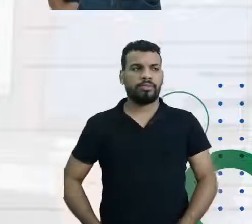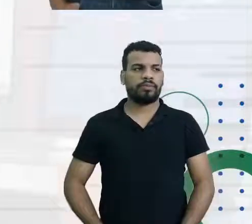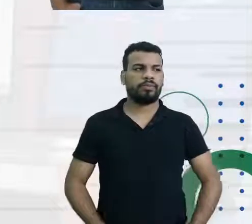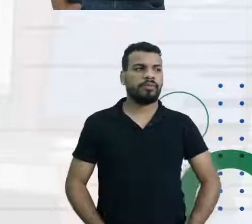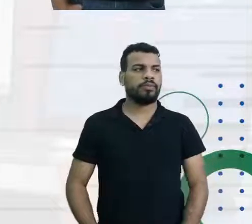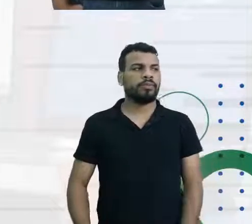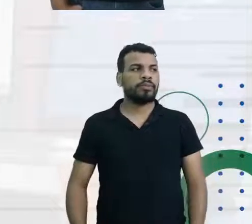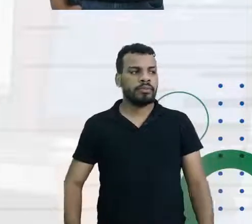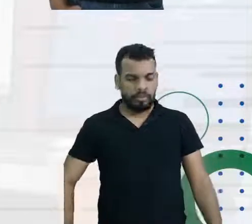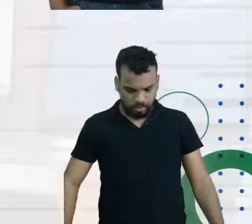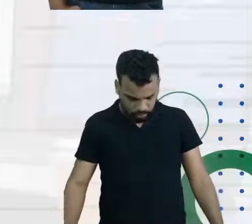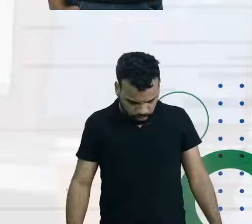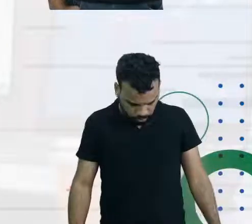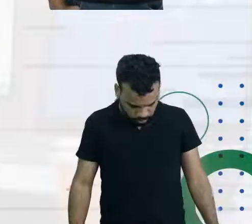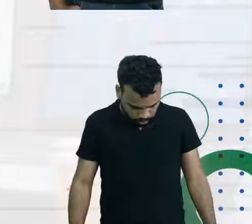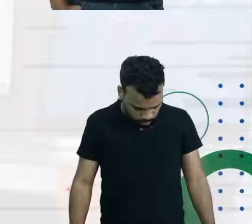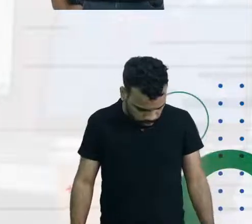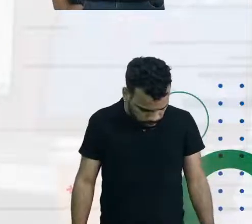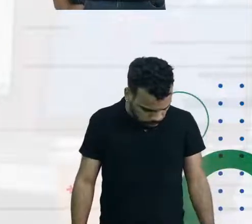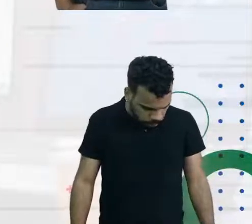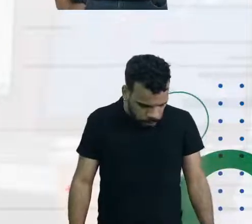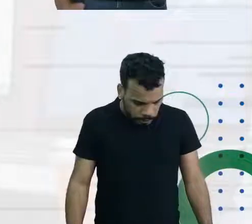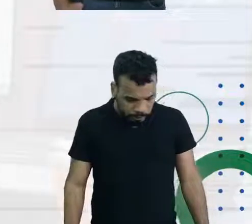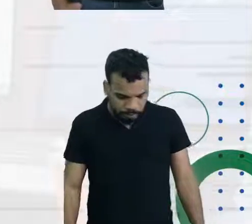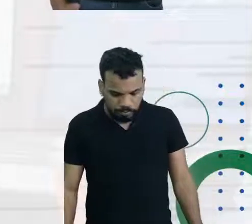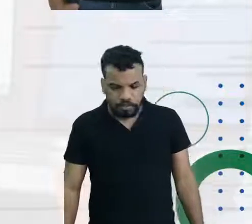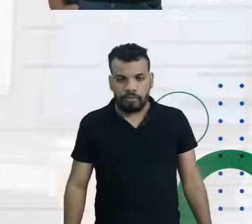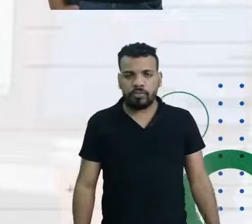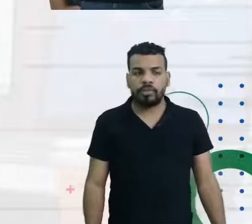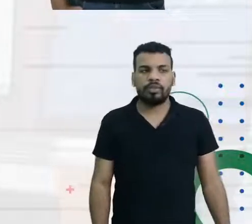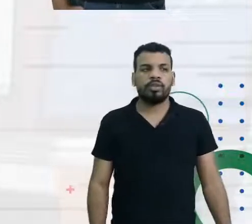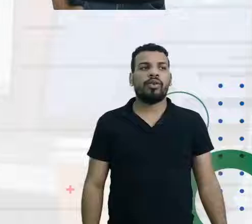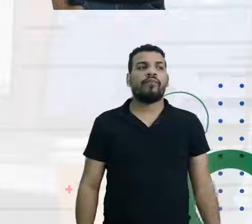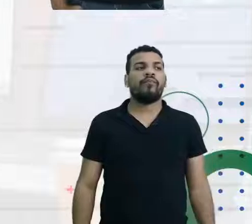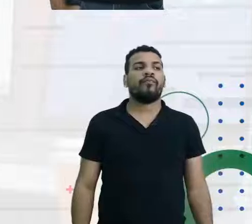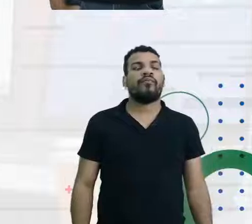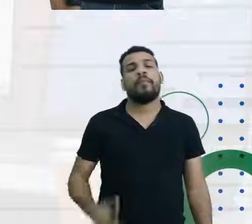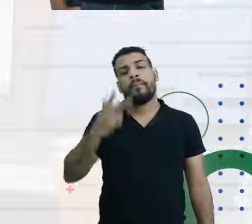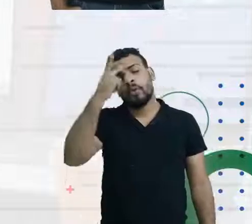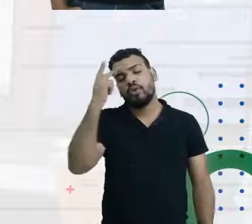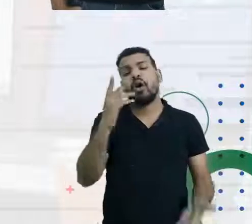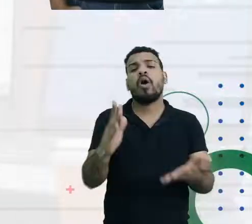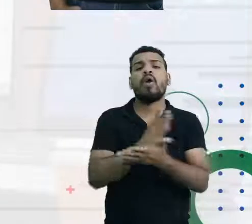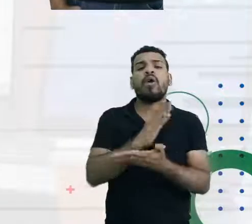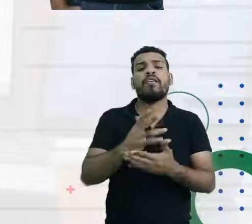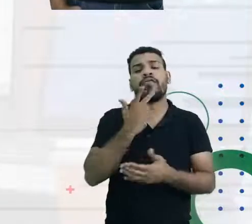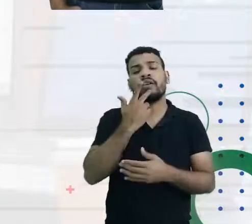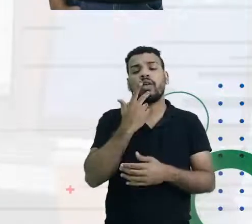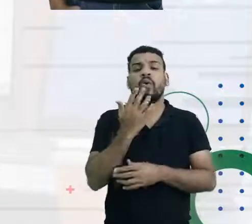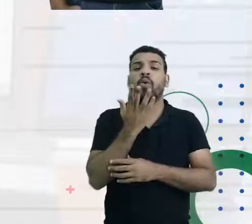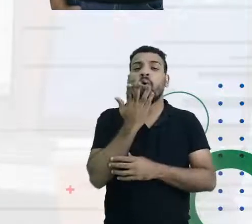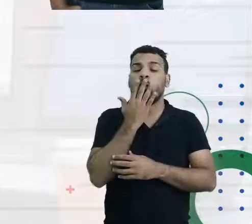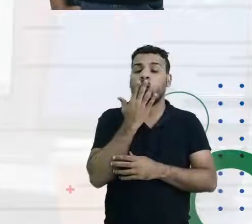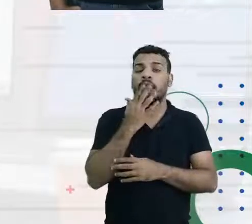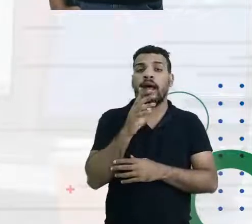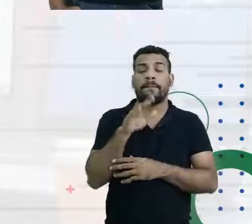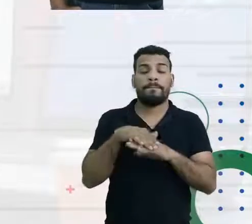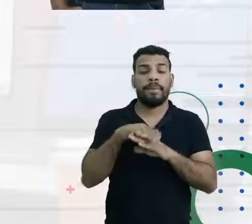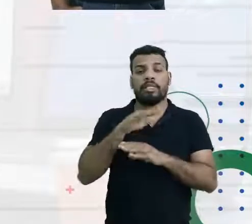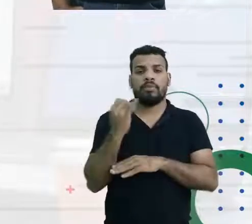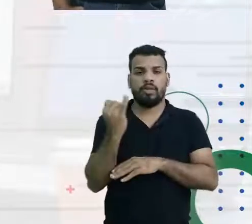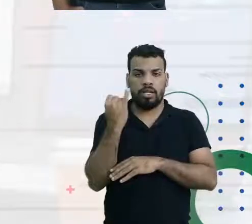né? Uso das cores nos games. Há quem diga que as cores são das coisas mais